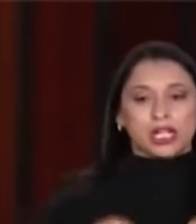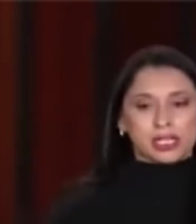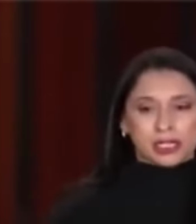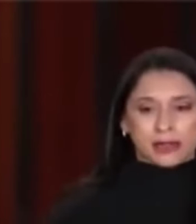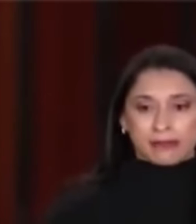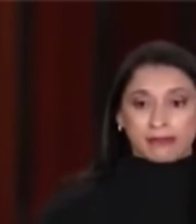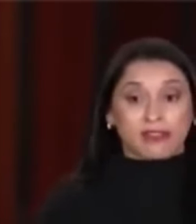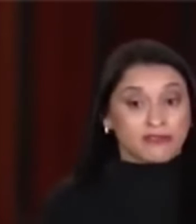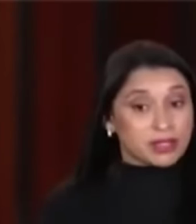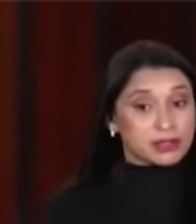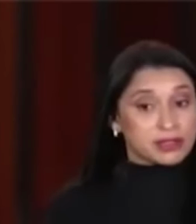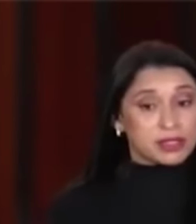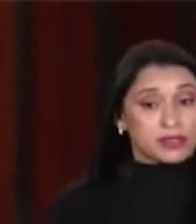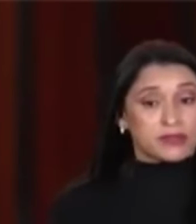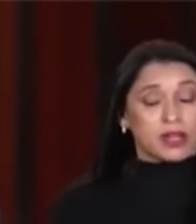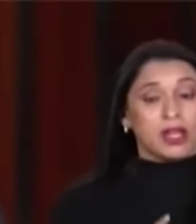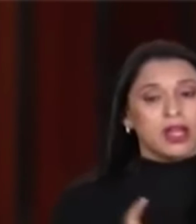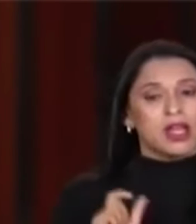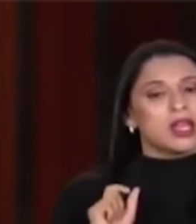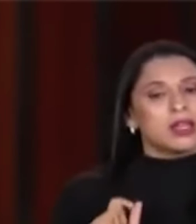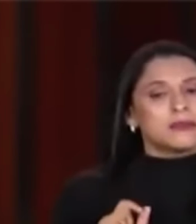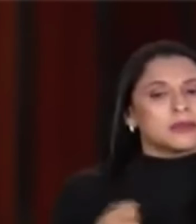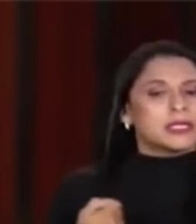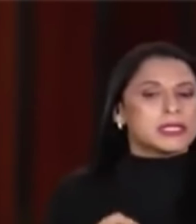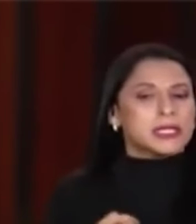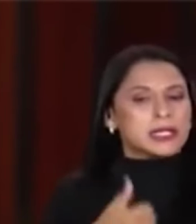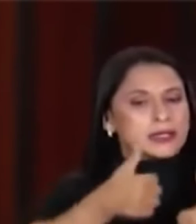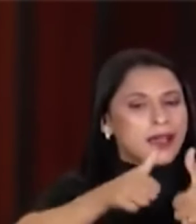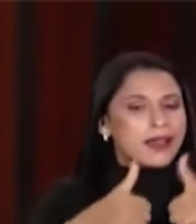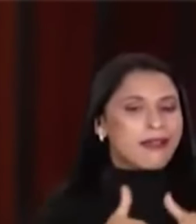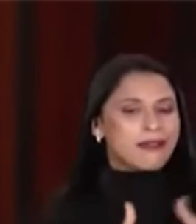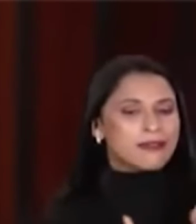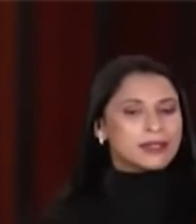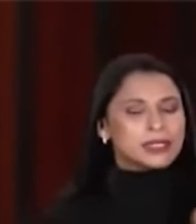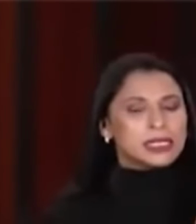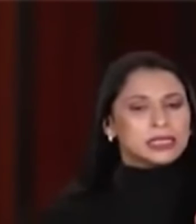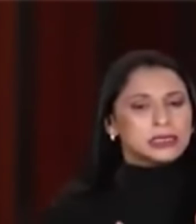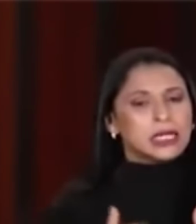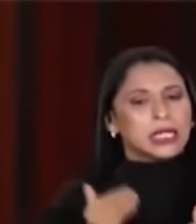investigação contra 6 empresários que apoiavam Bolsonaro, mas mantém Hang e Nigri.